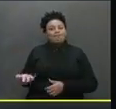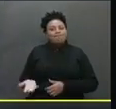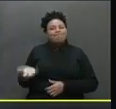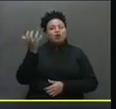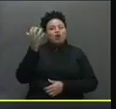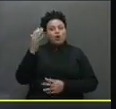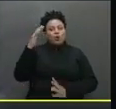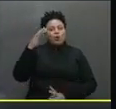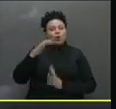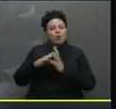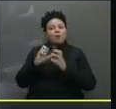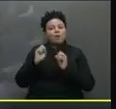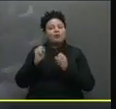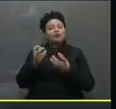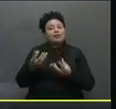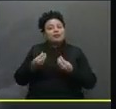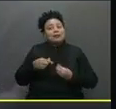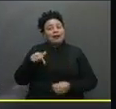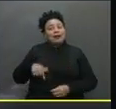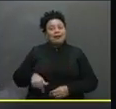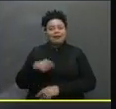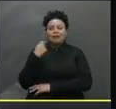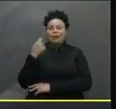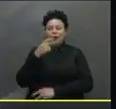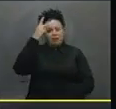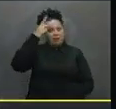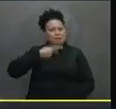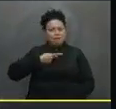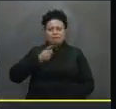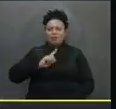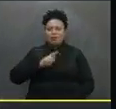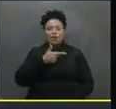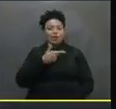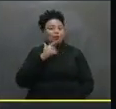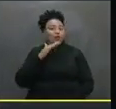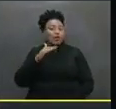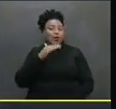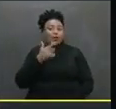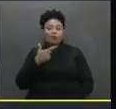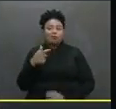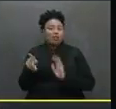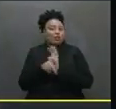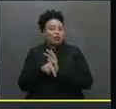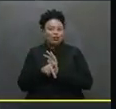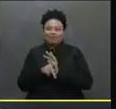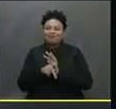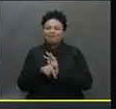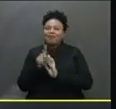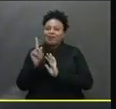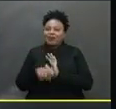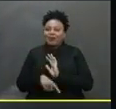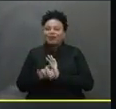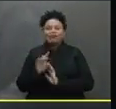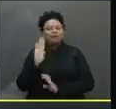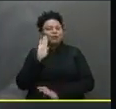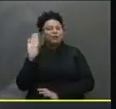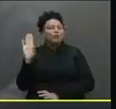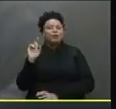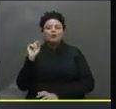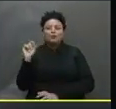que se pode receber neste estado, não é do D'Alessandro, não tem cor nem dono. É,